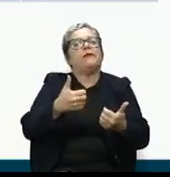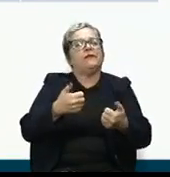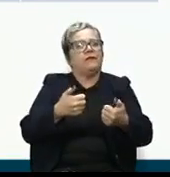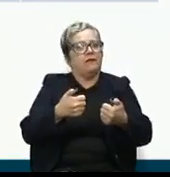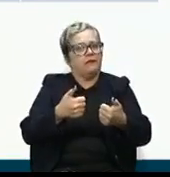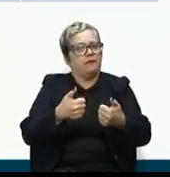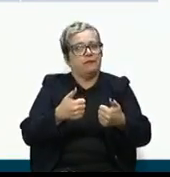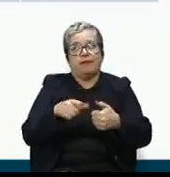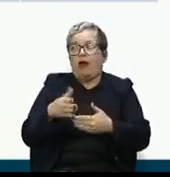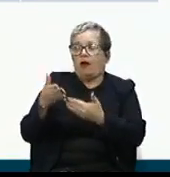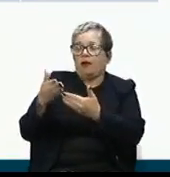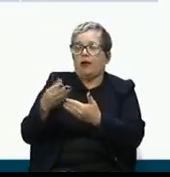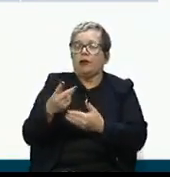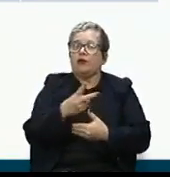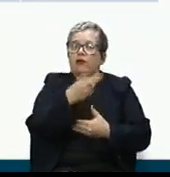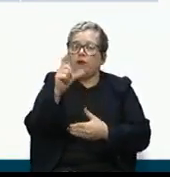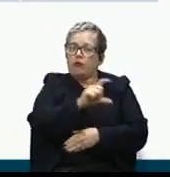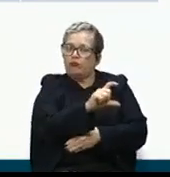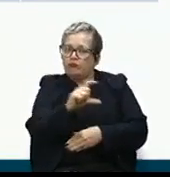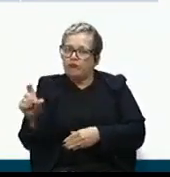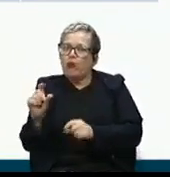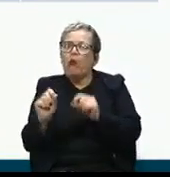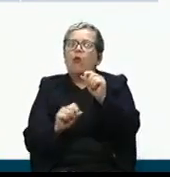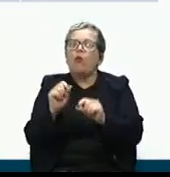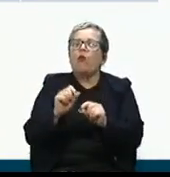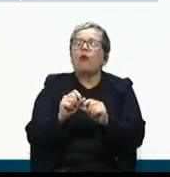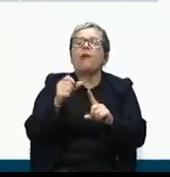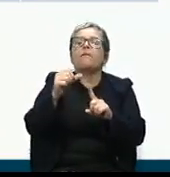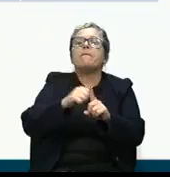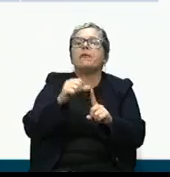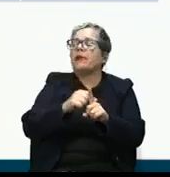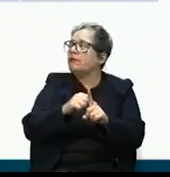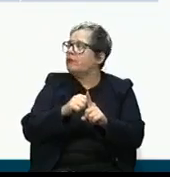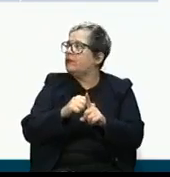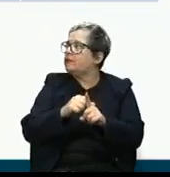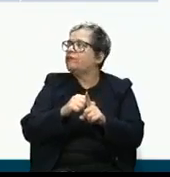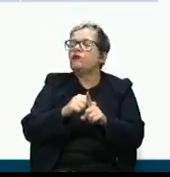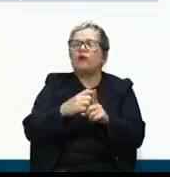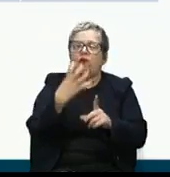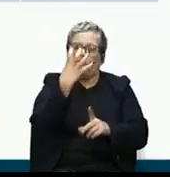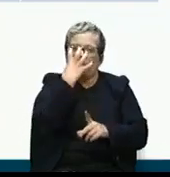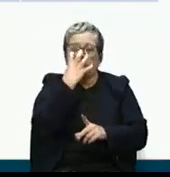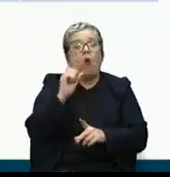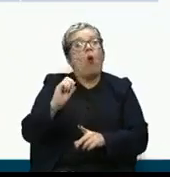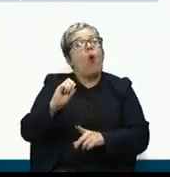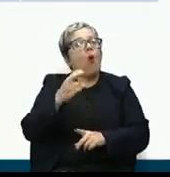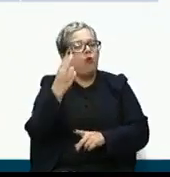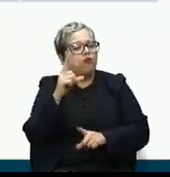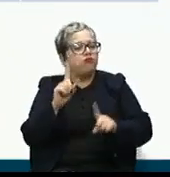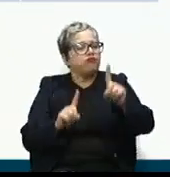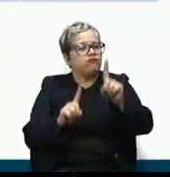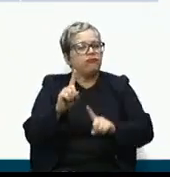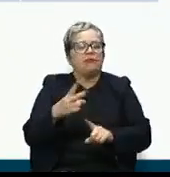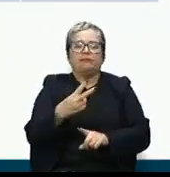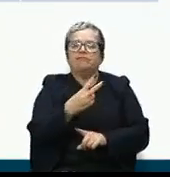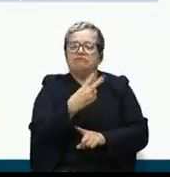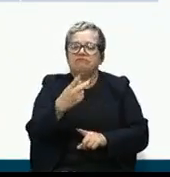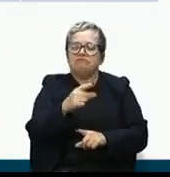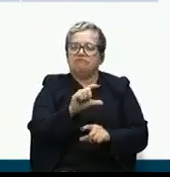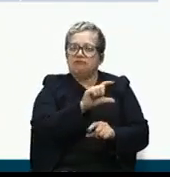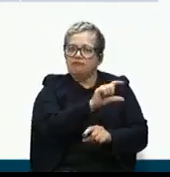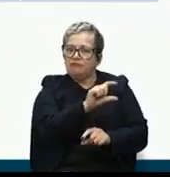física, que está na segunda linha. Qual que é o mês? É o mês de fevereiro. Então, está na segunda linha,